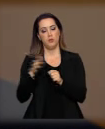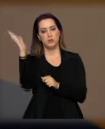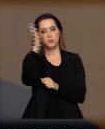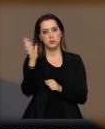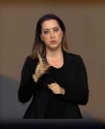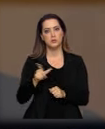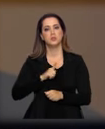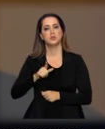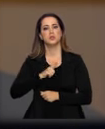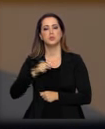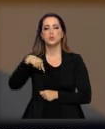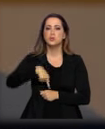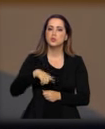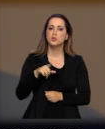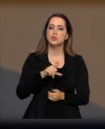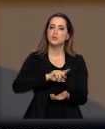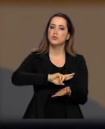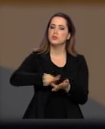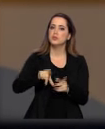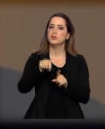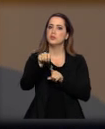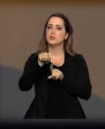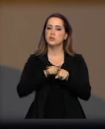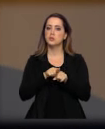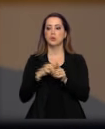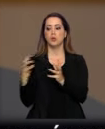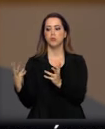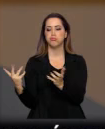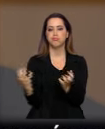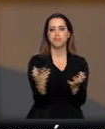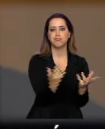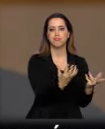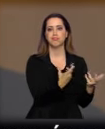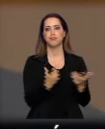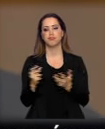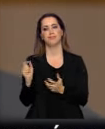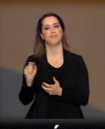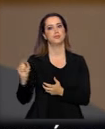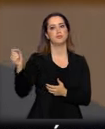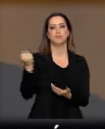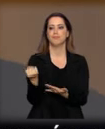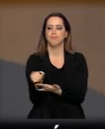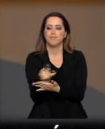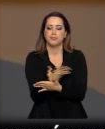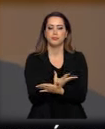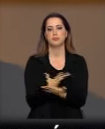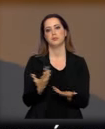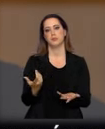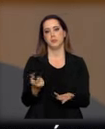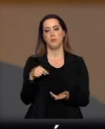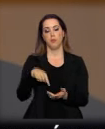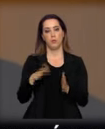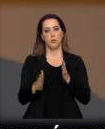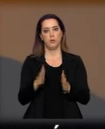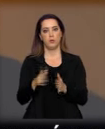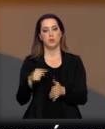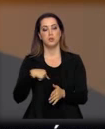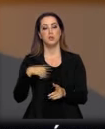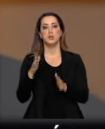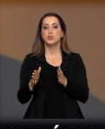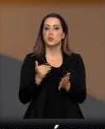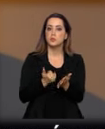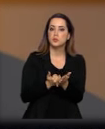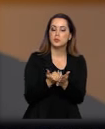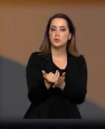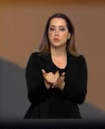centro-oeste fez com que o Brasil tivesse nos últimos meses a maior quantidade de incêndios registradas até hoje para Essa